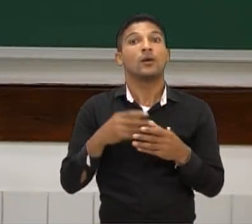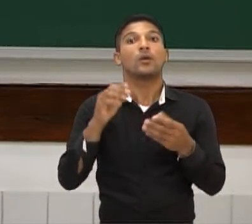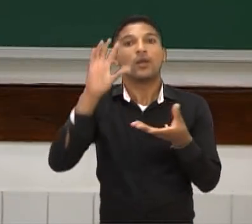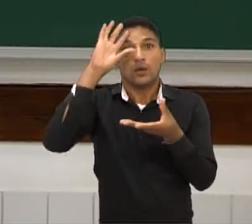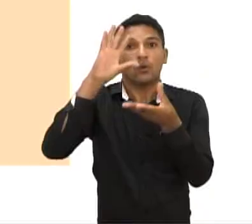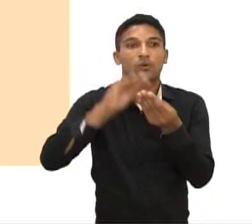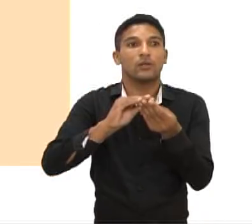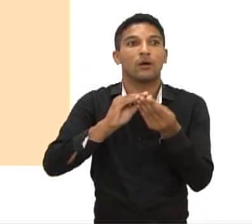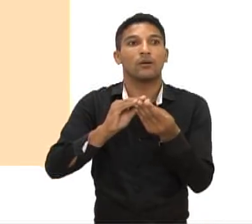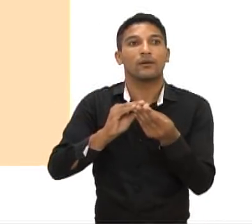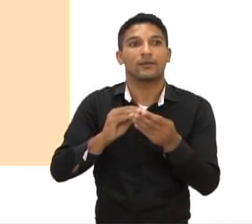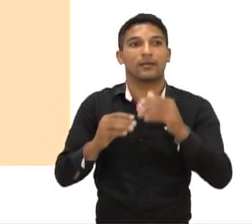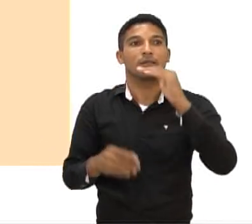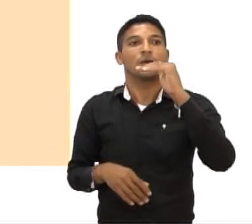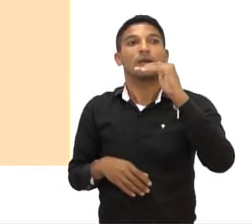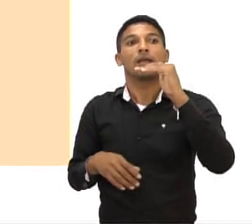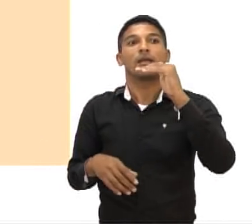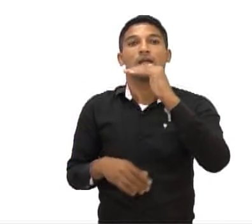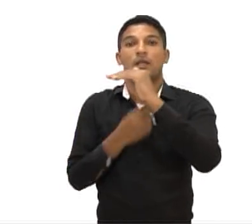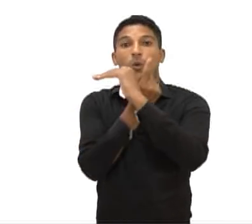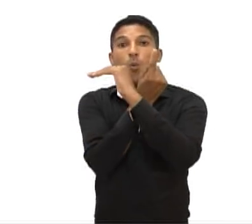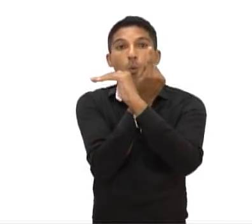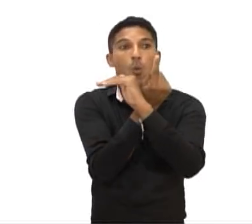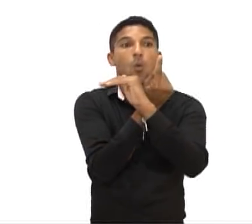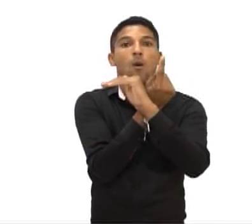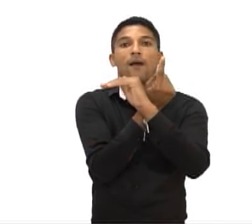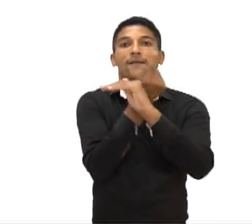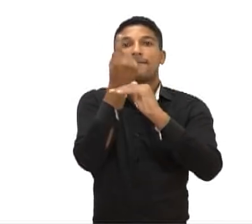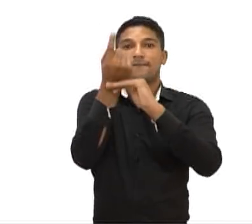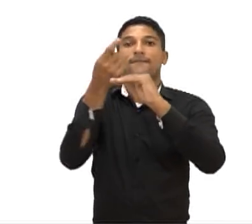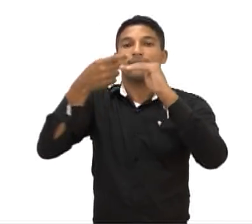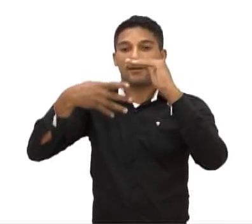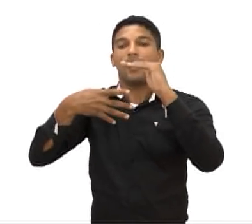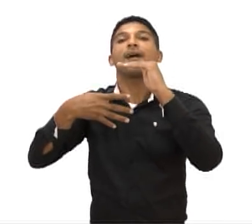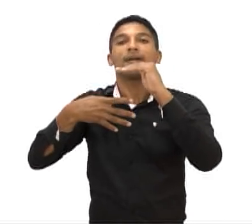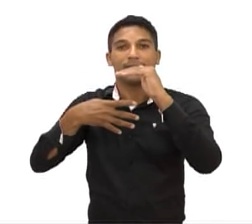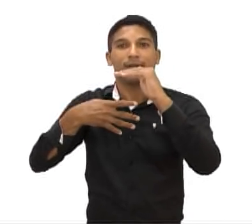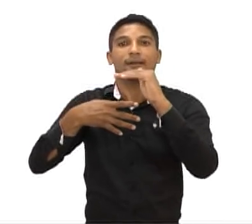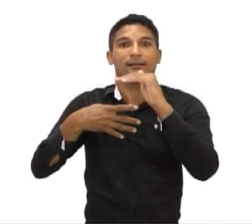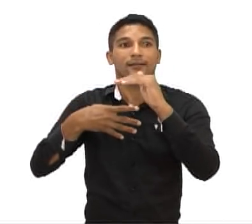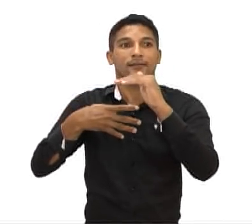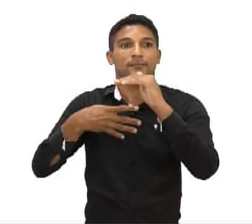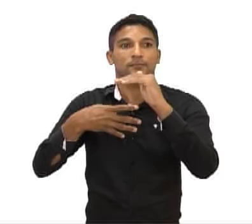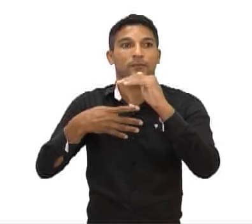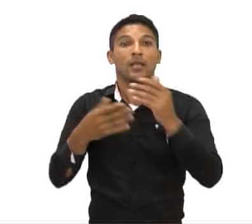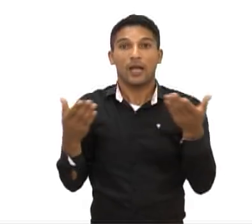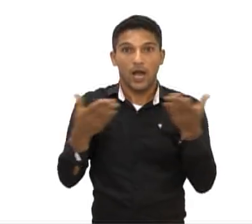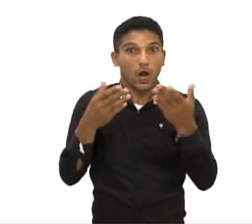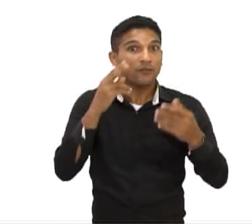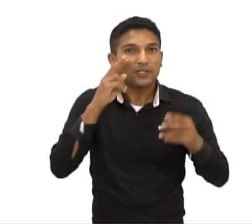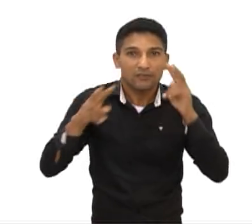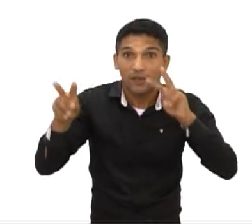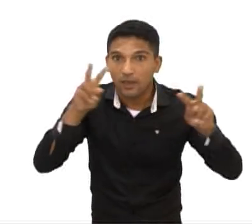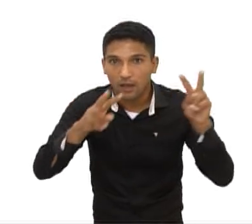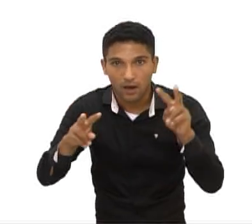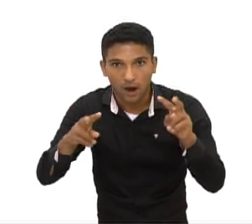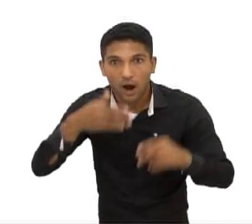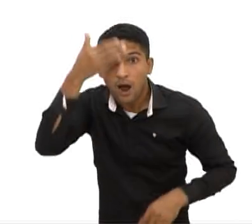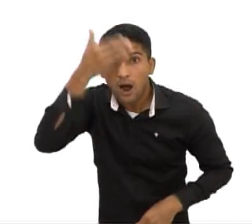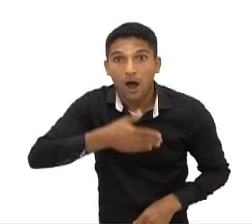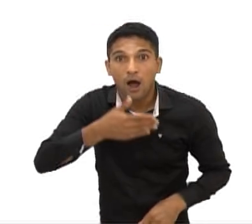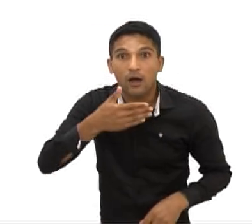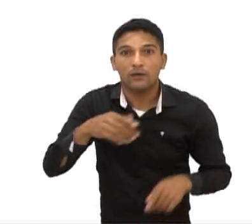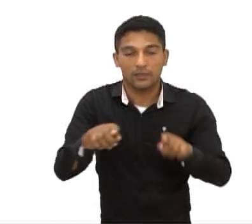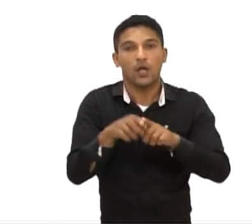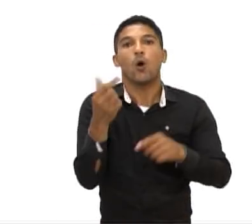Que a nossa soma deu 1 inteiro e mais 1/4, ok? Então, aqui, a professora deixou para vocês também verificarem uma outra